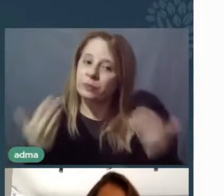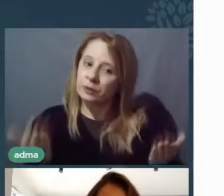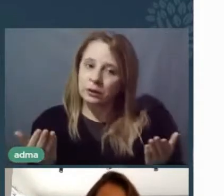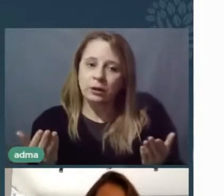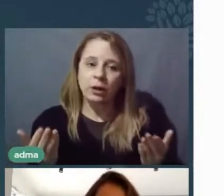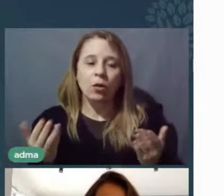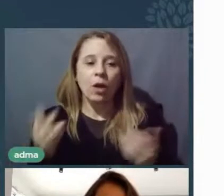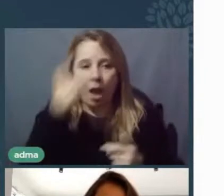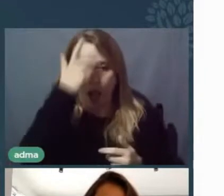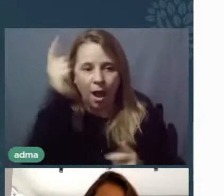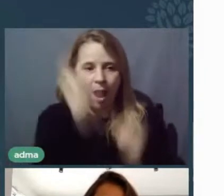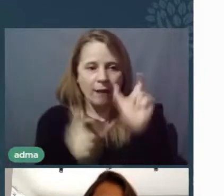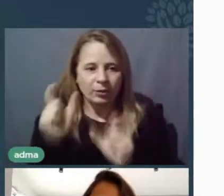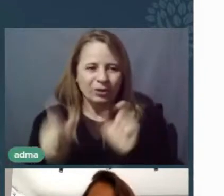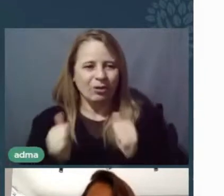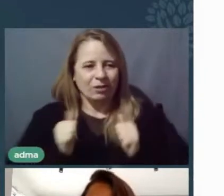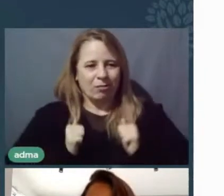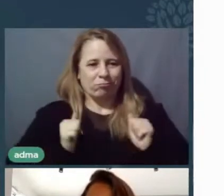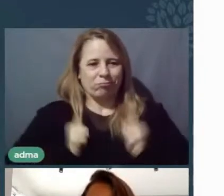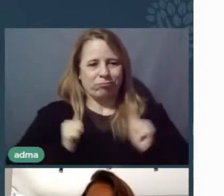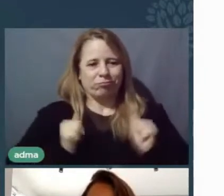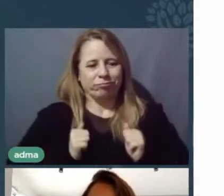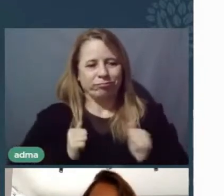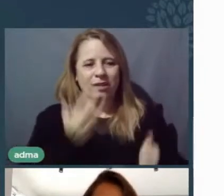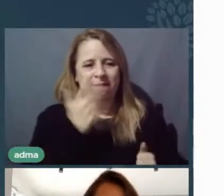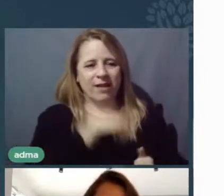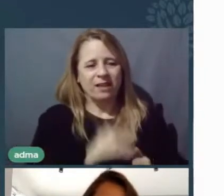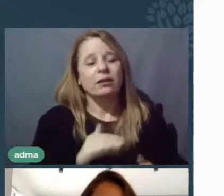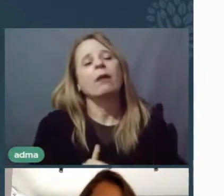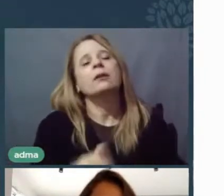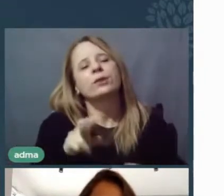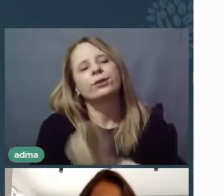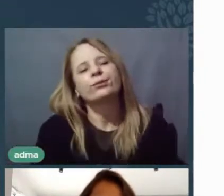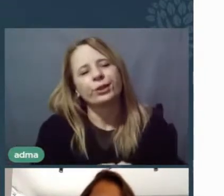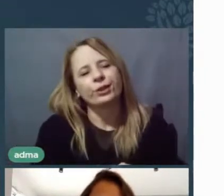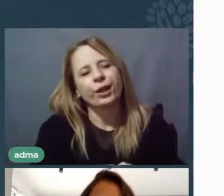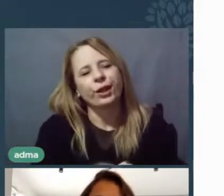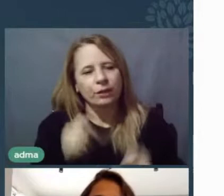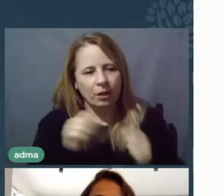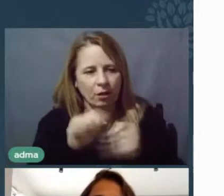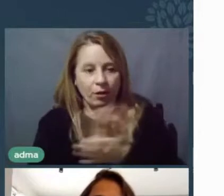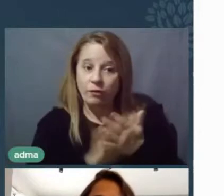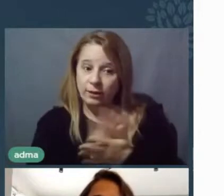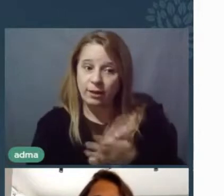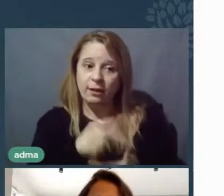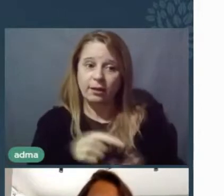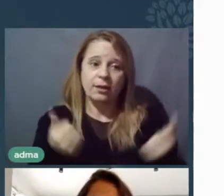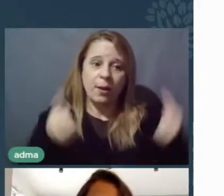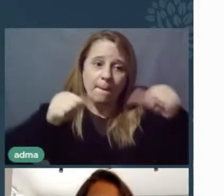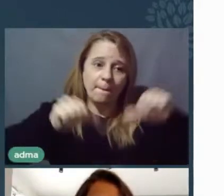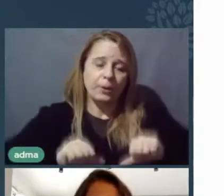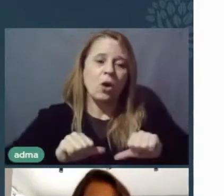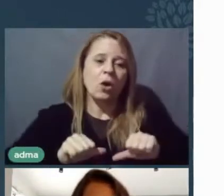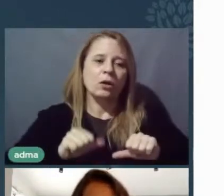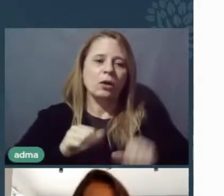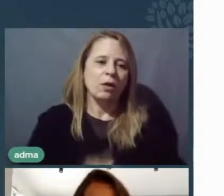os indivíduos que são sedentários, em especial as crianças e os adolescentes sedentários, eles têm pior condição de crescimento,